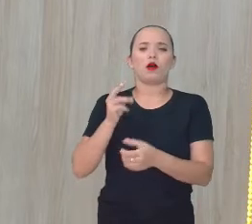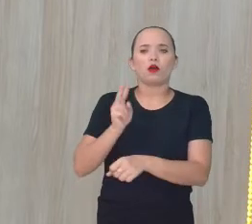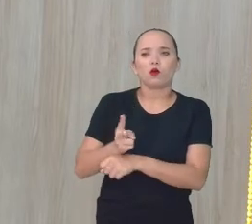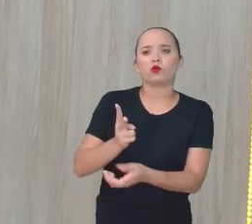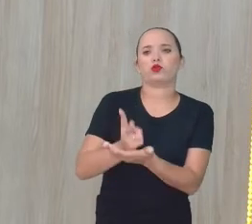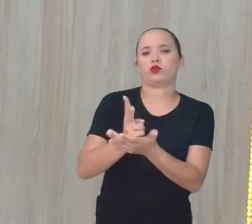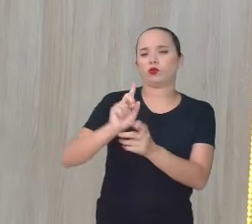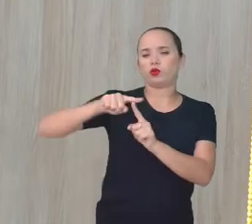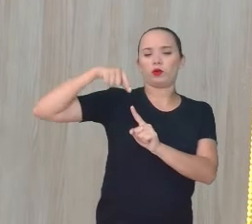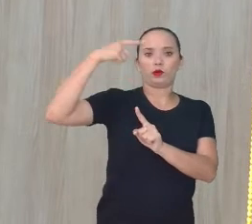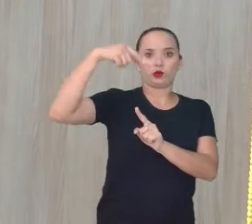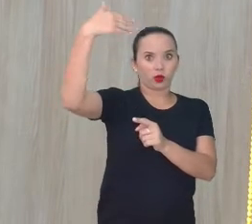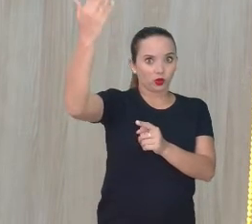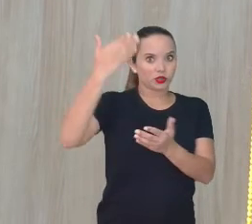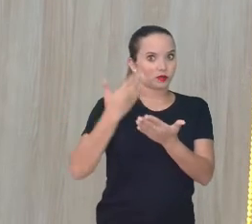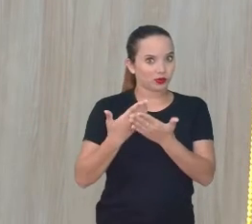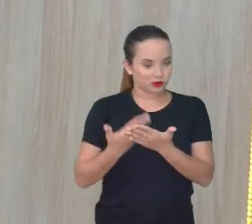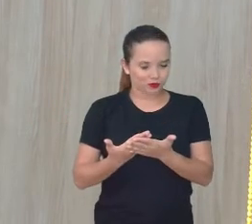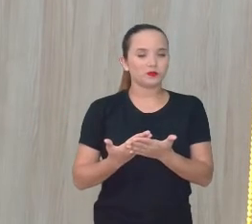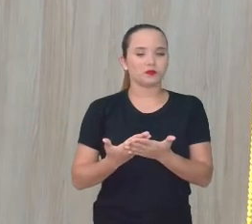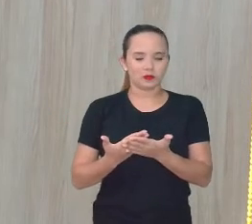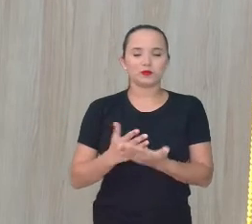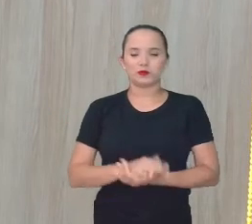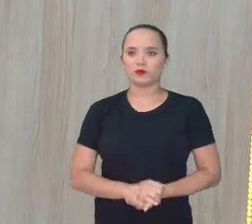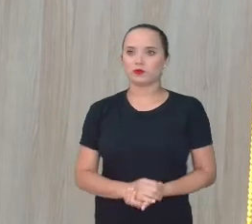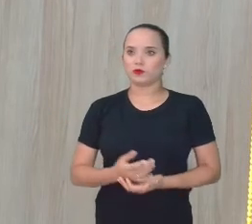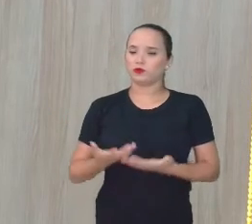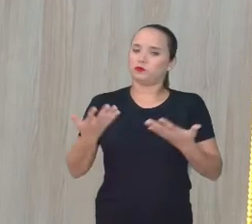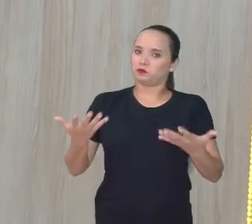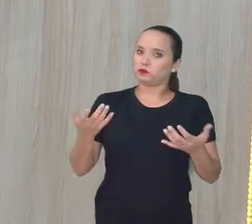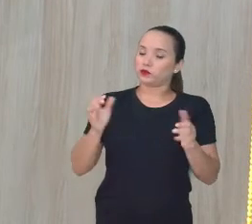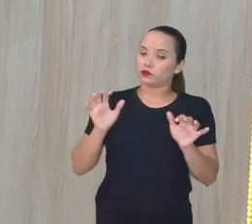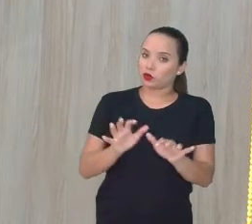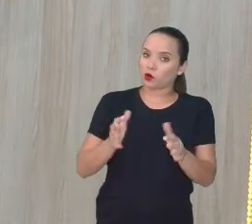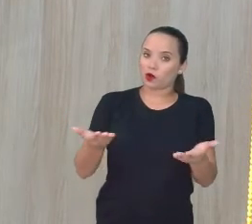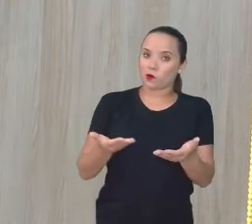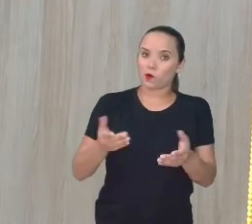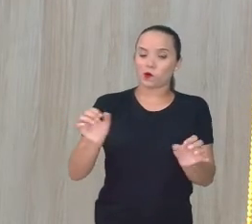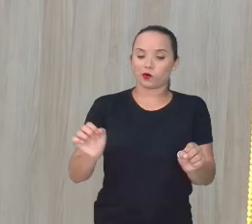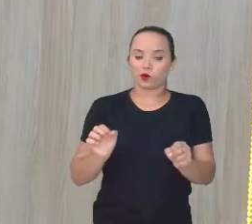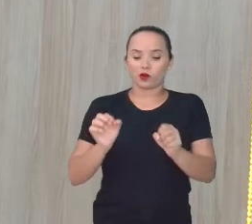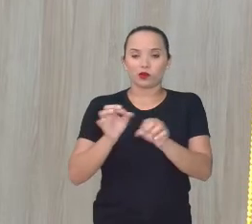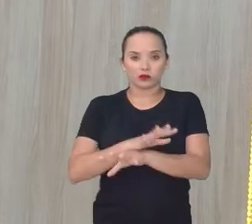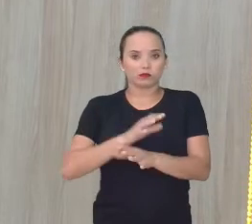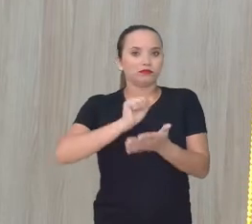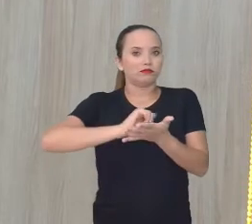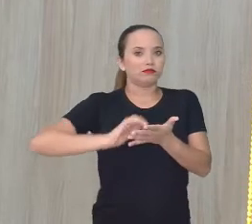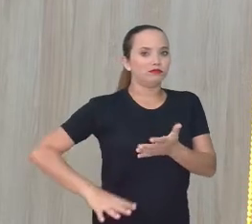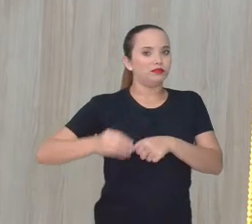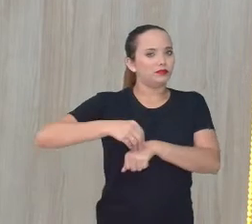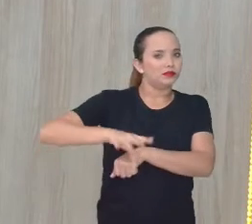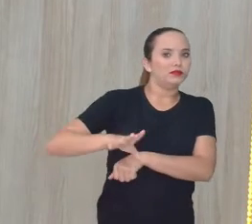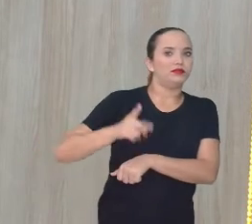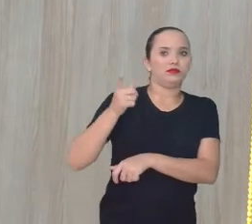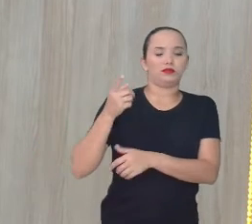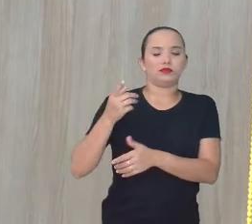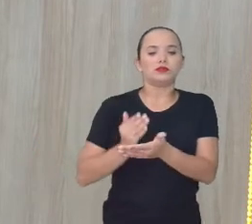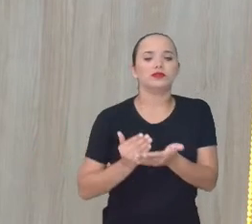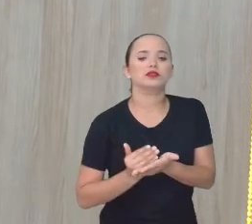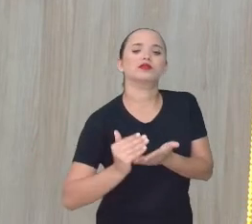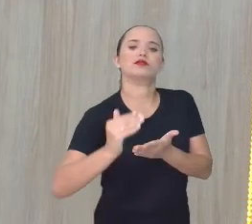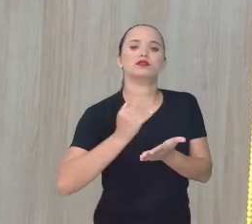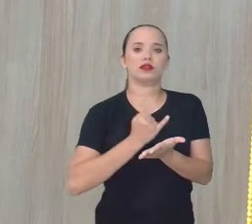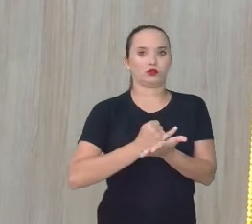nas nossas próximas aulas. No mais, fica aí como sugestão de atividade, a partir dessa aula introdutória,